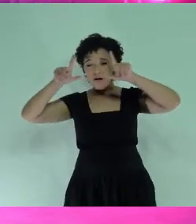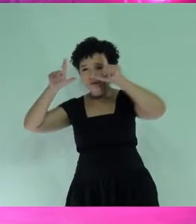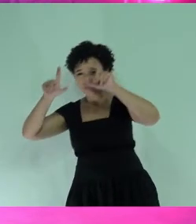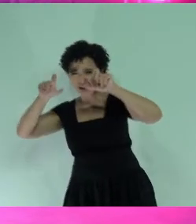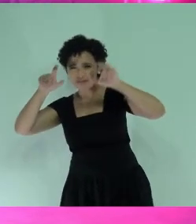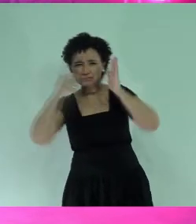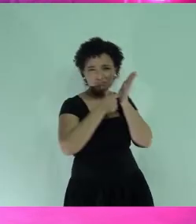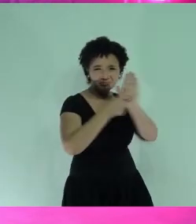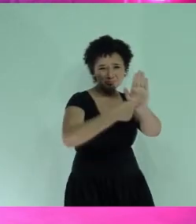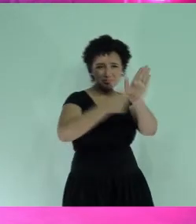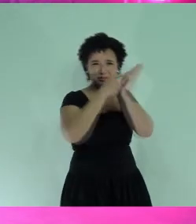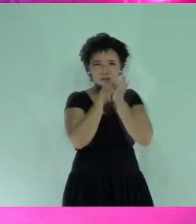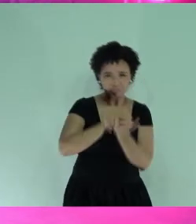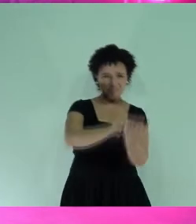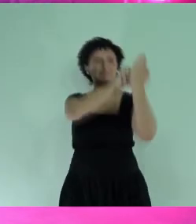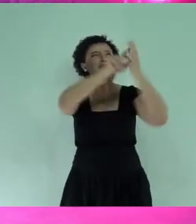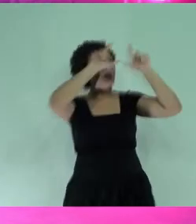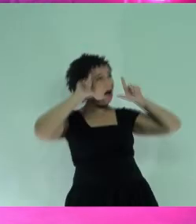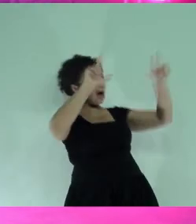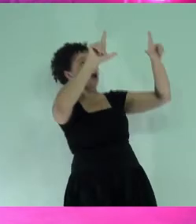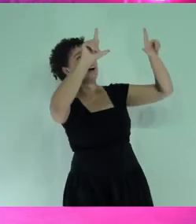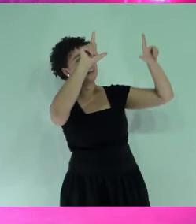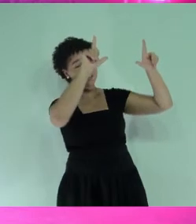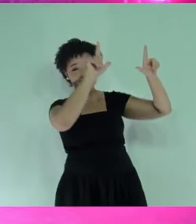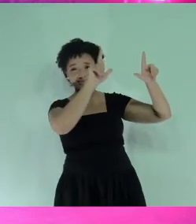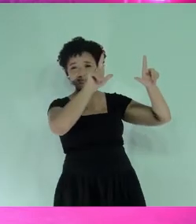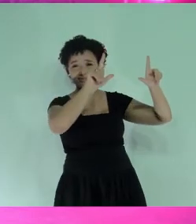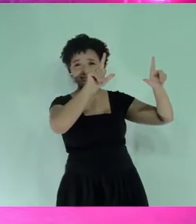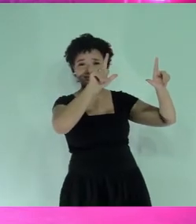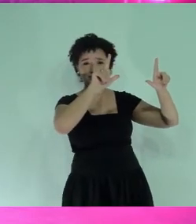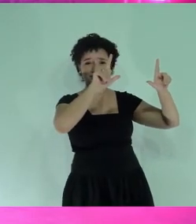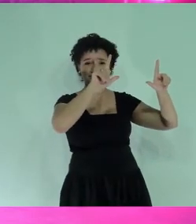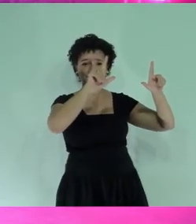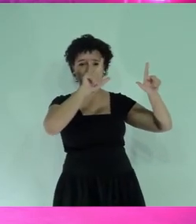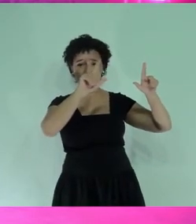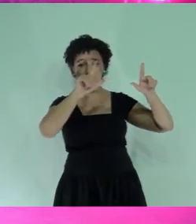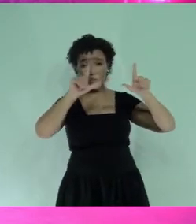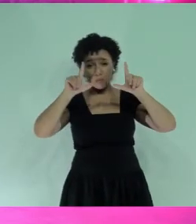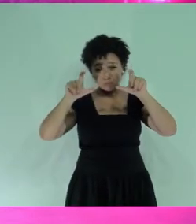Uma foto estampada numa grande avenida.